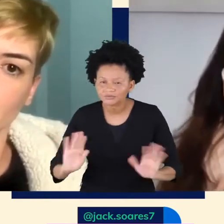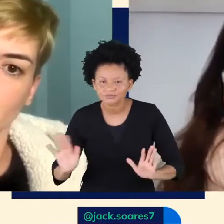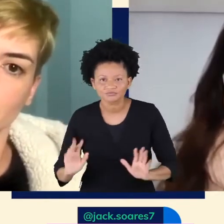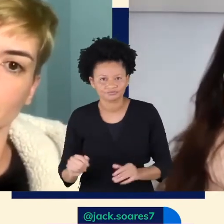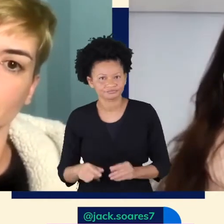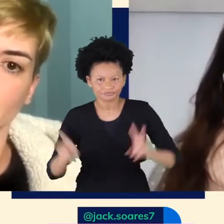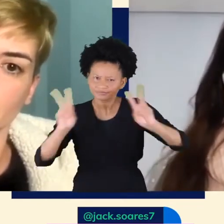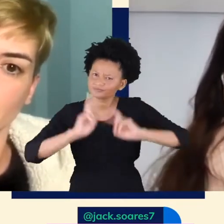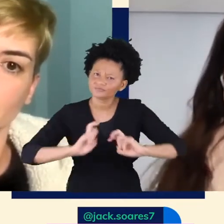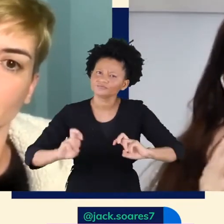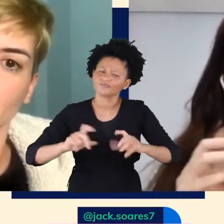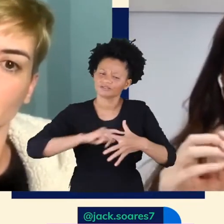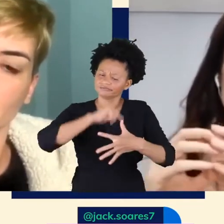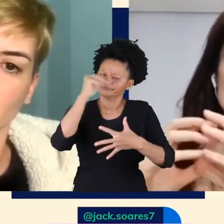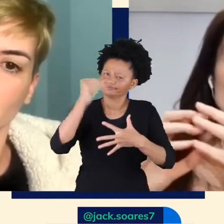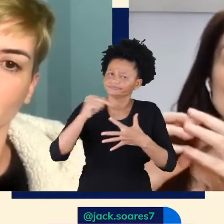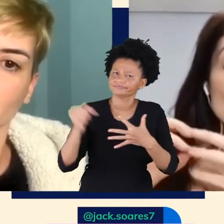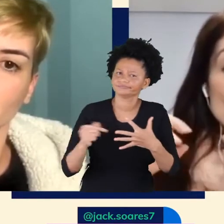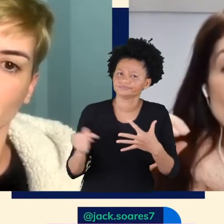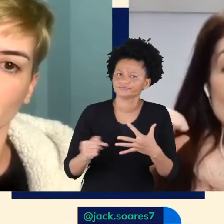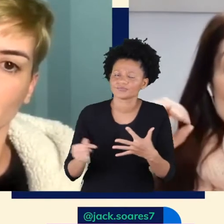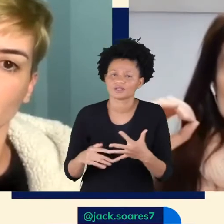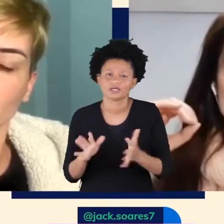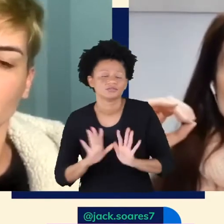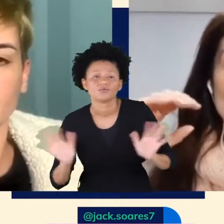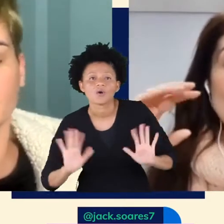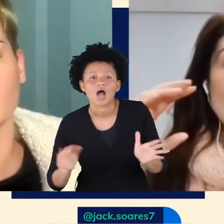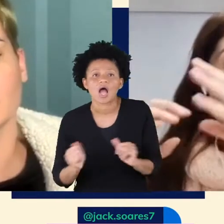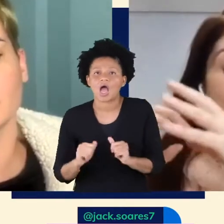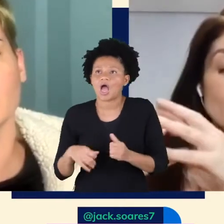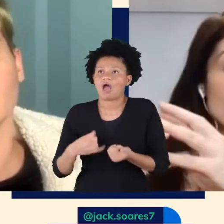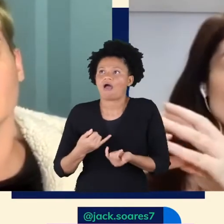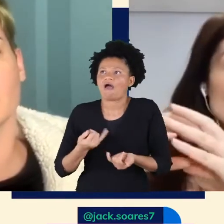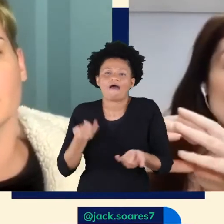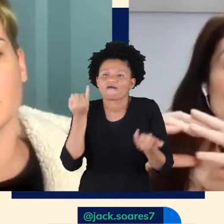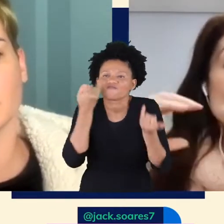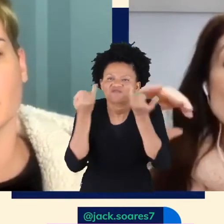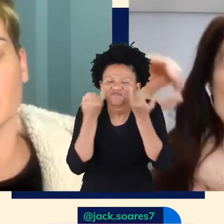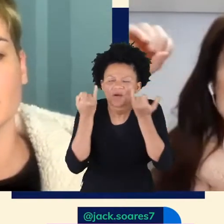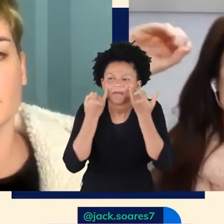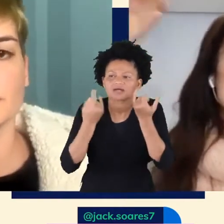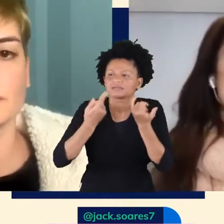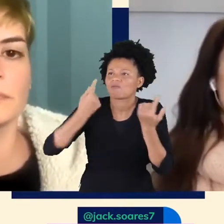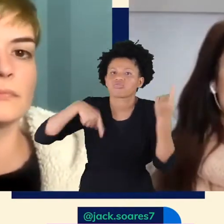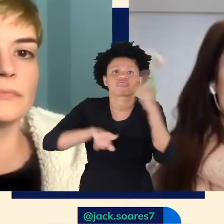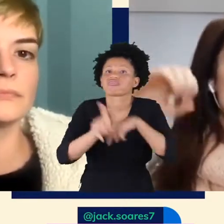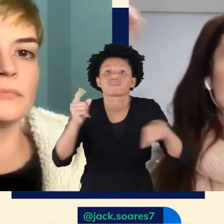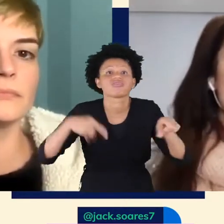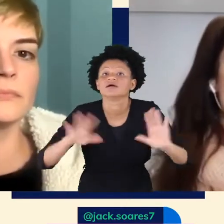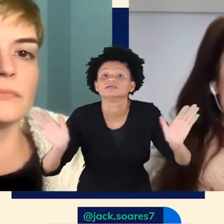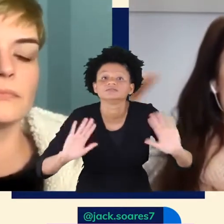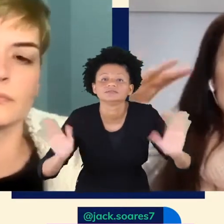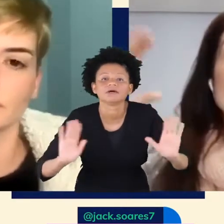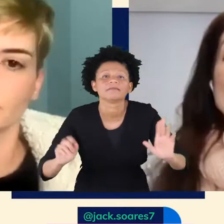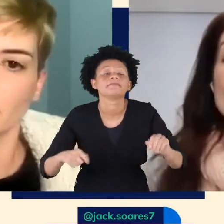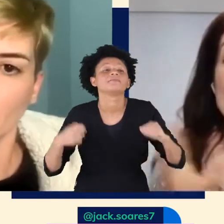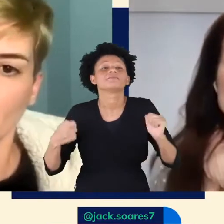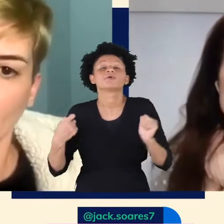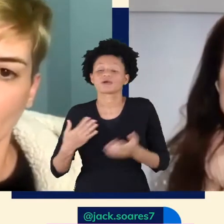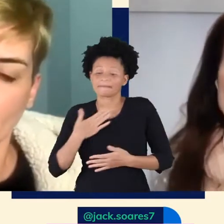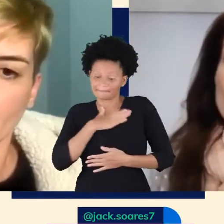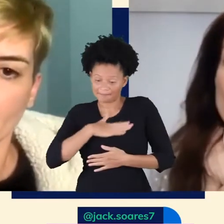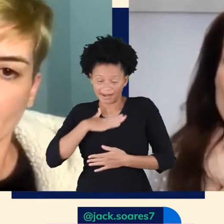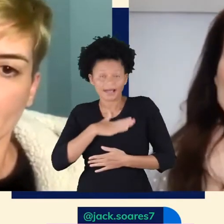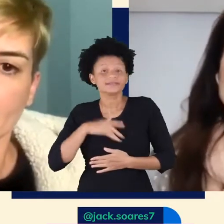não é dela. Vejam, gente, que tudo isso não são informações soltas. Ai, Carol, mas para que eu vou falar